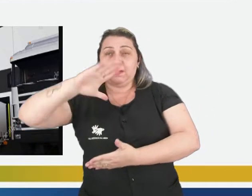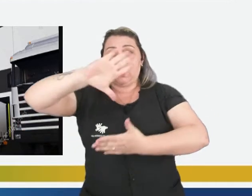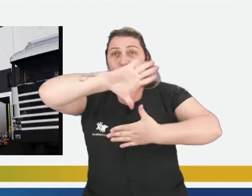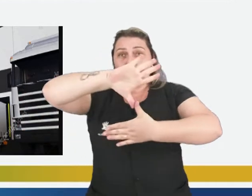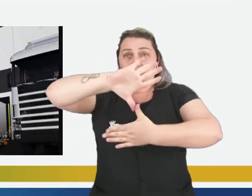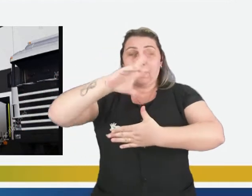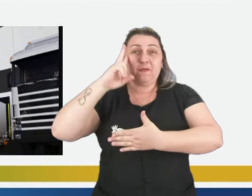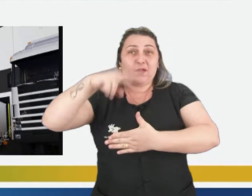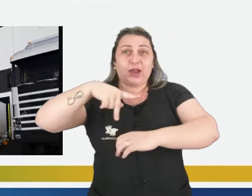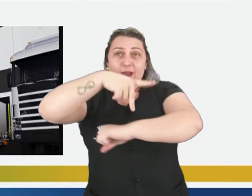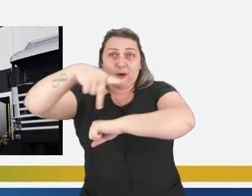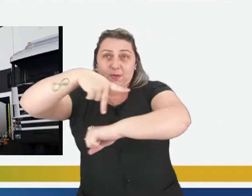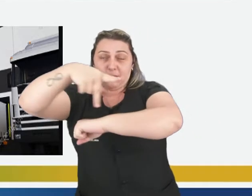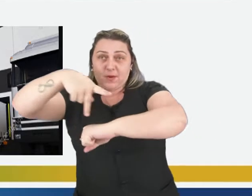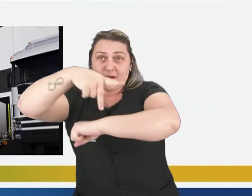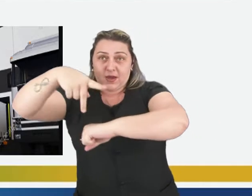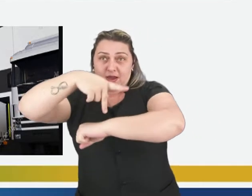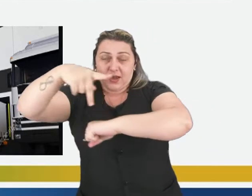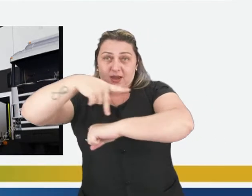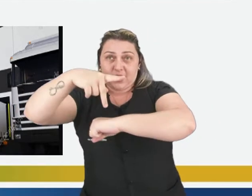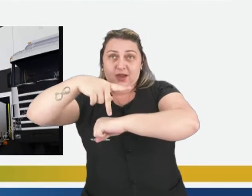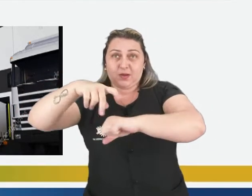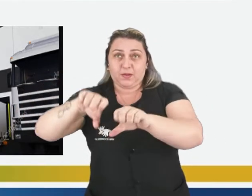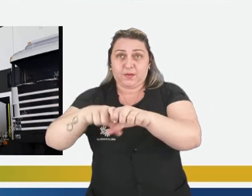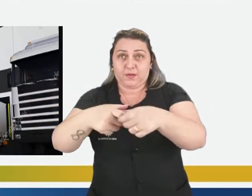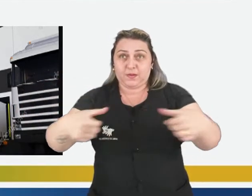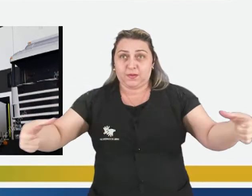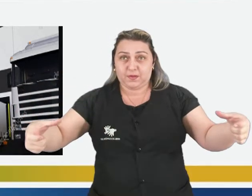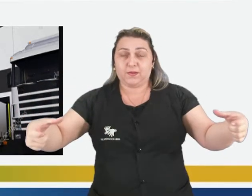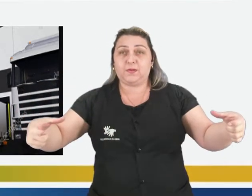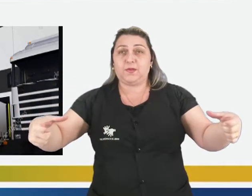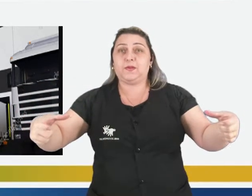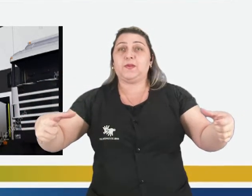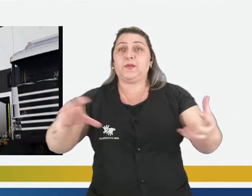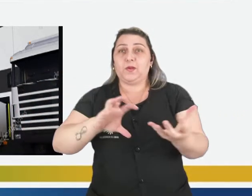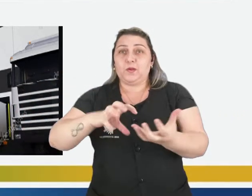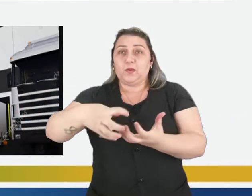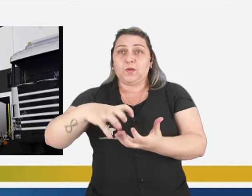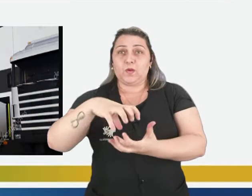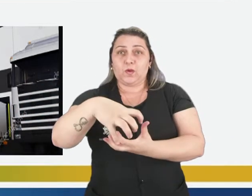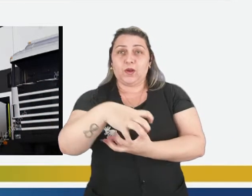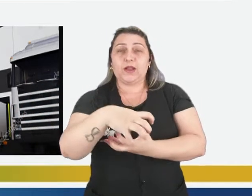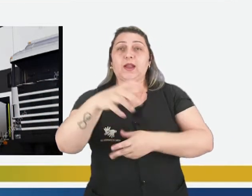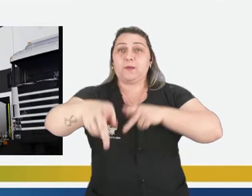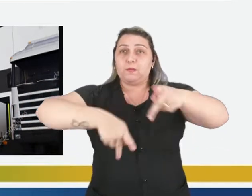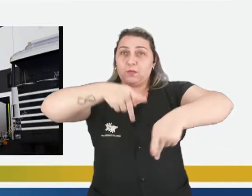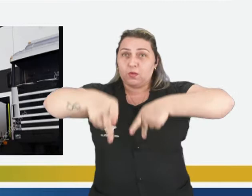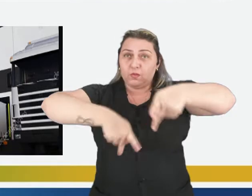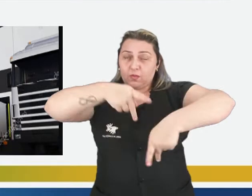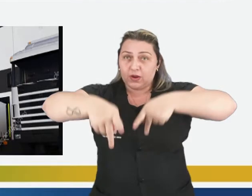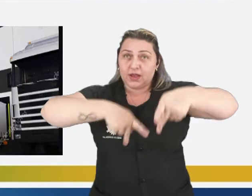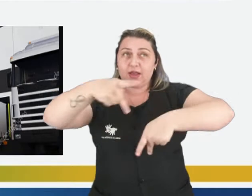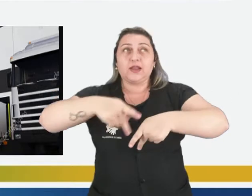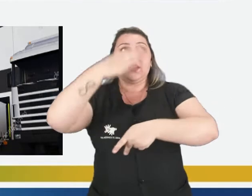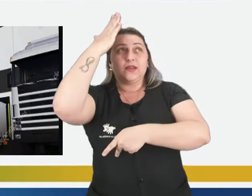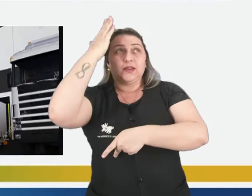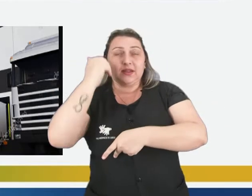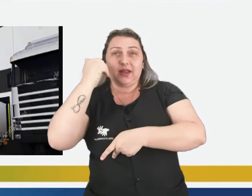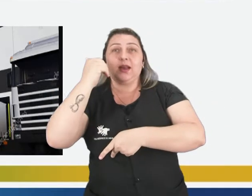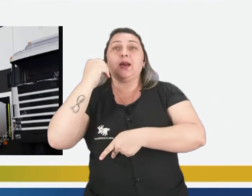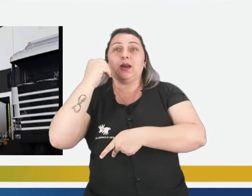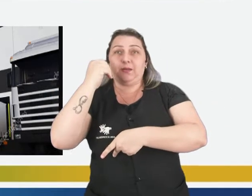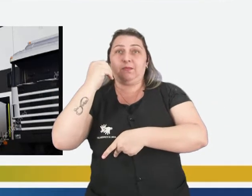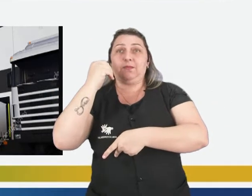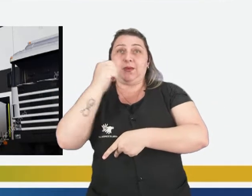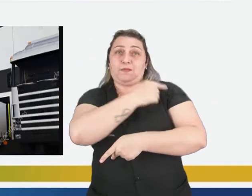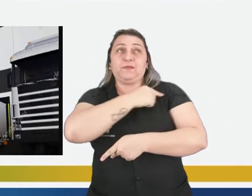que é um país com extensões continentais. Uma grande população, que todo mundo sabe disso, made